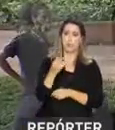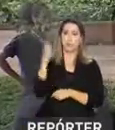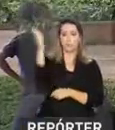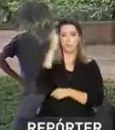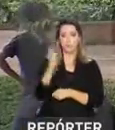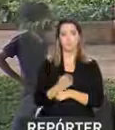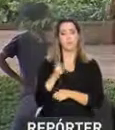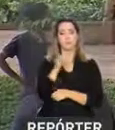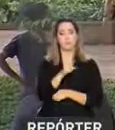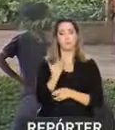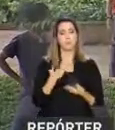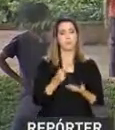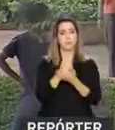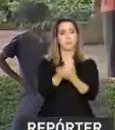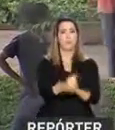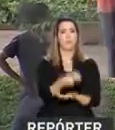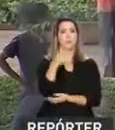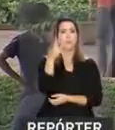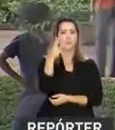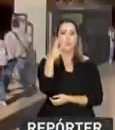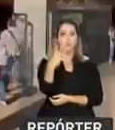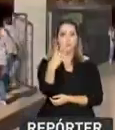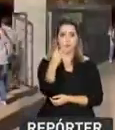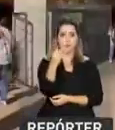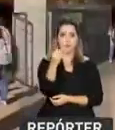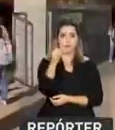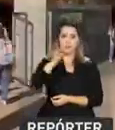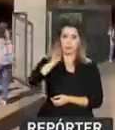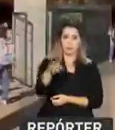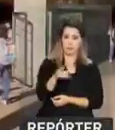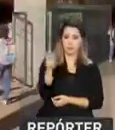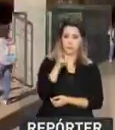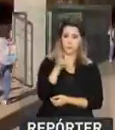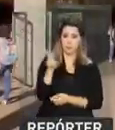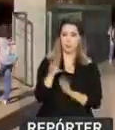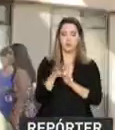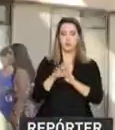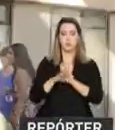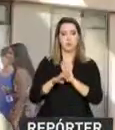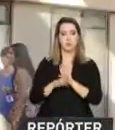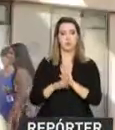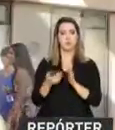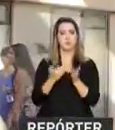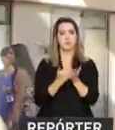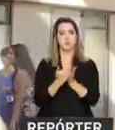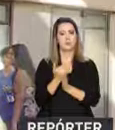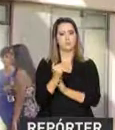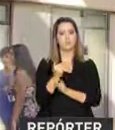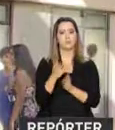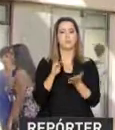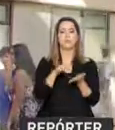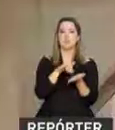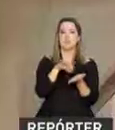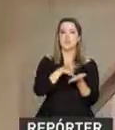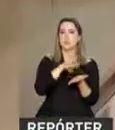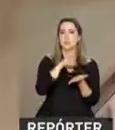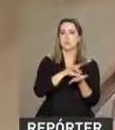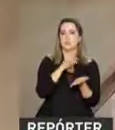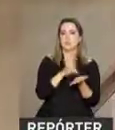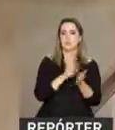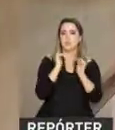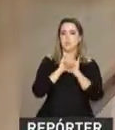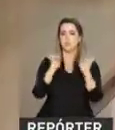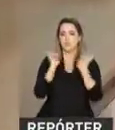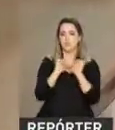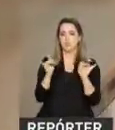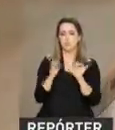programa disponibiliza 300 milhões de reais para apoio aos projetos. O início das inscrições será